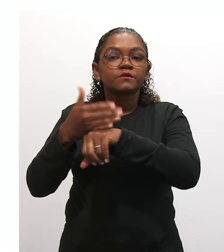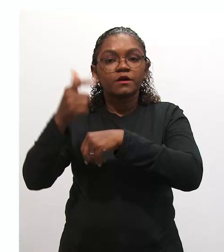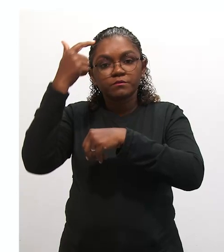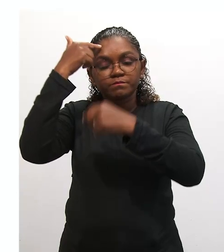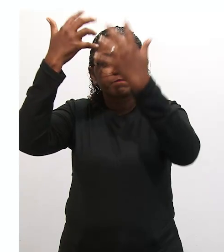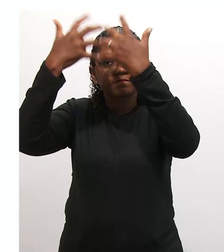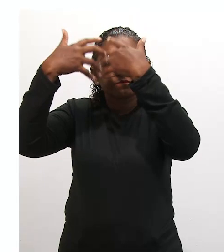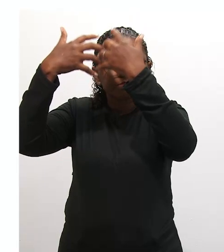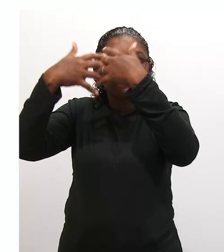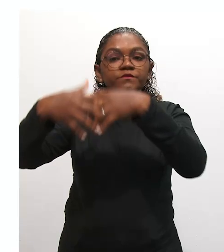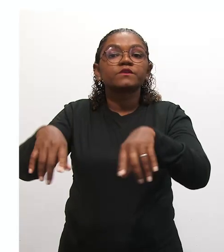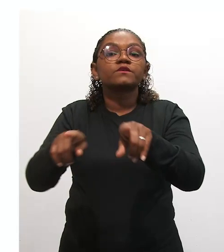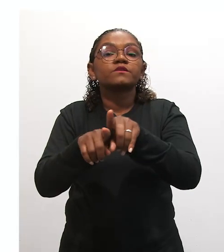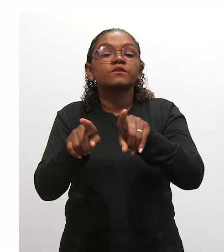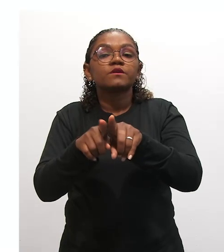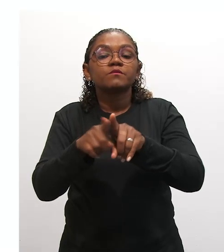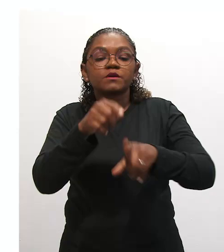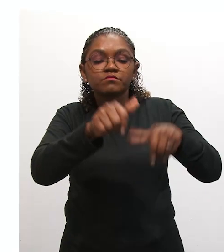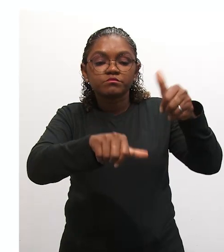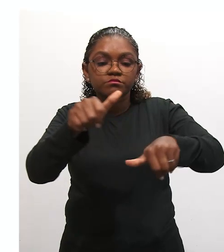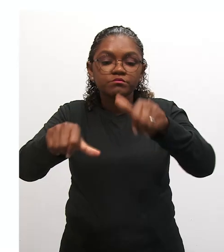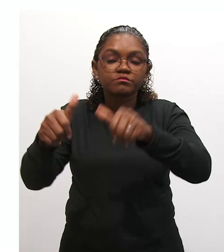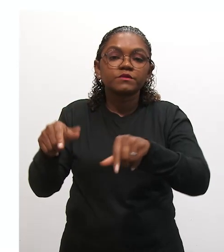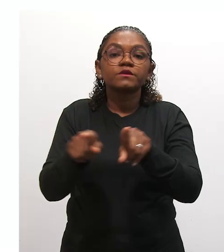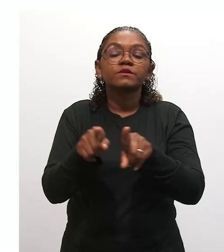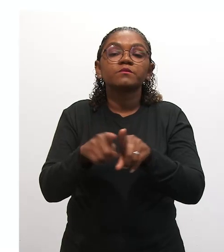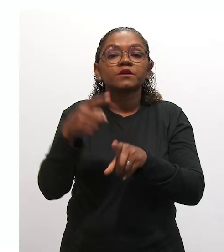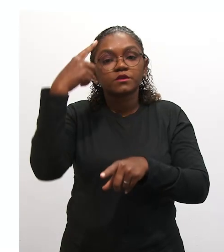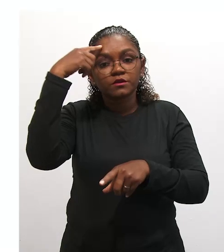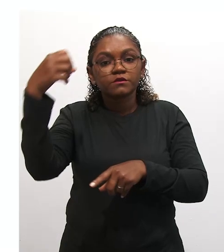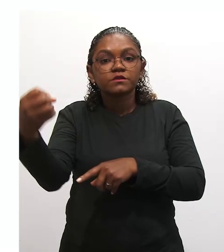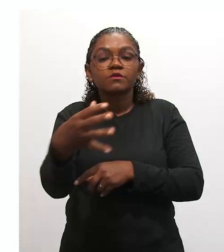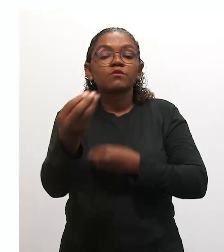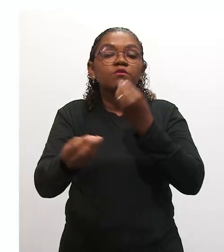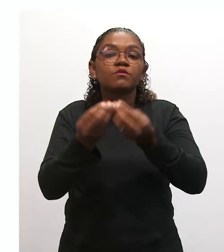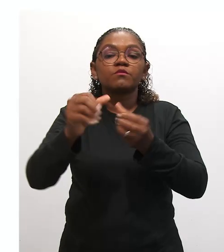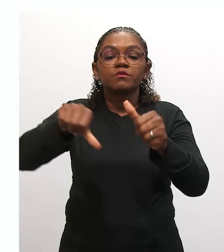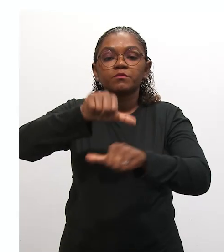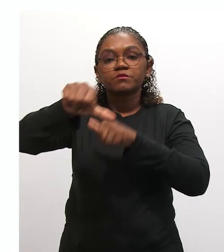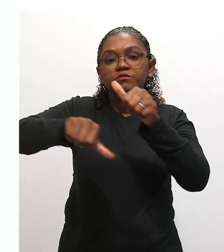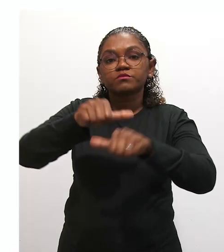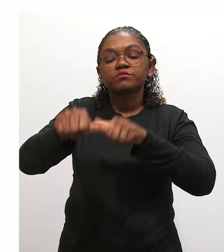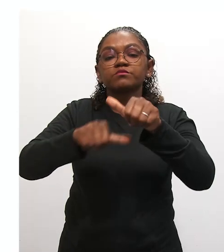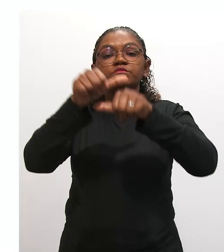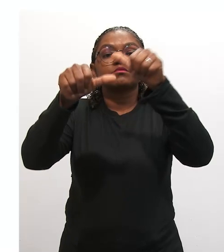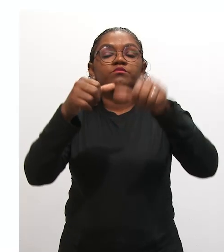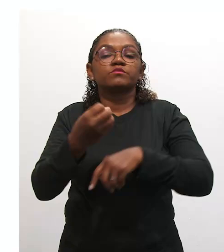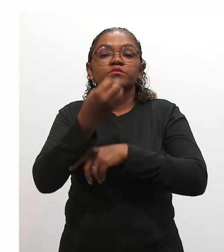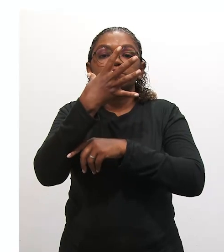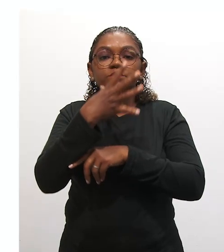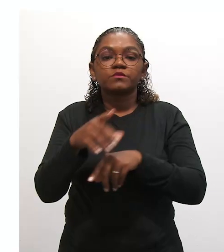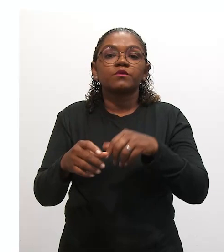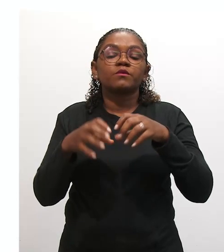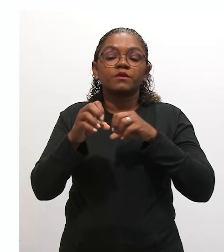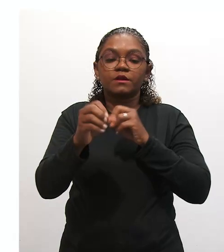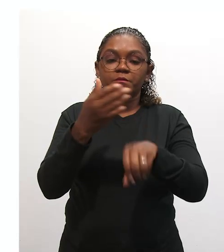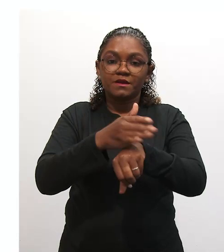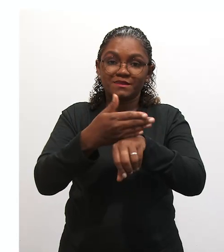como instrumento crítico e inovações como transformações institucionais das práticas